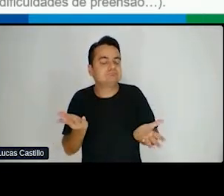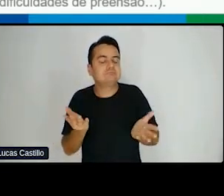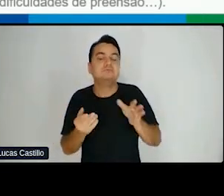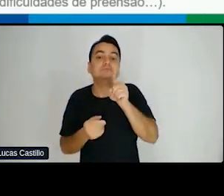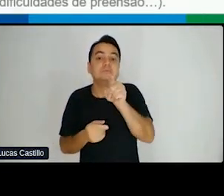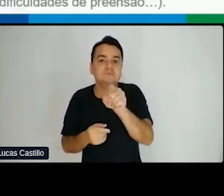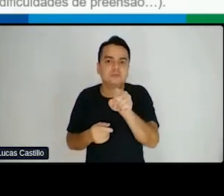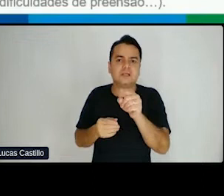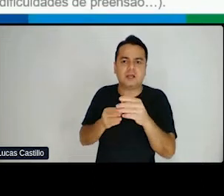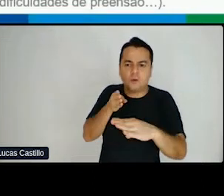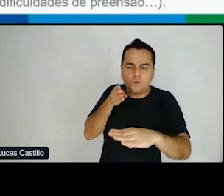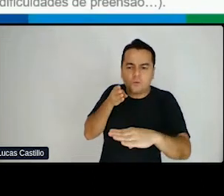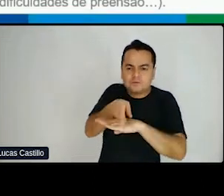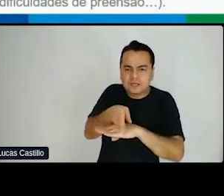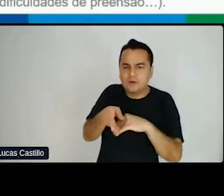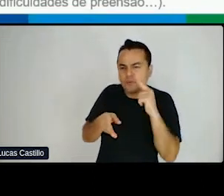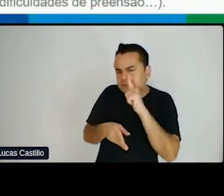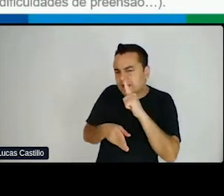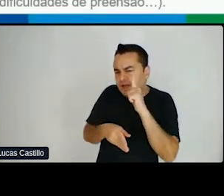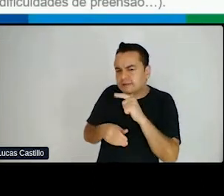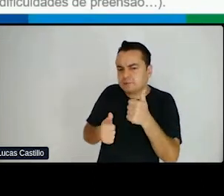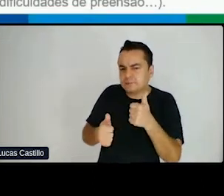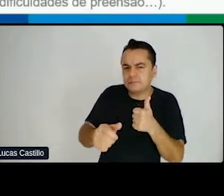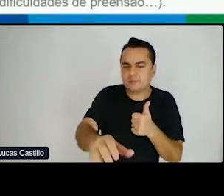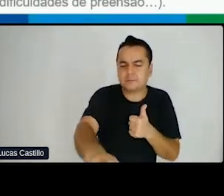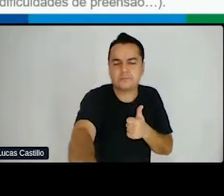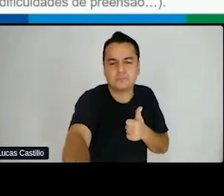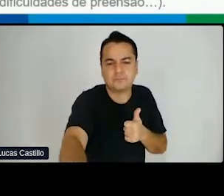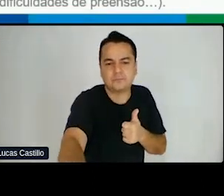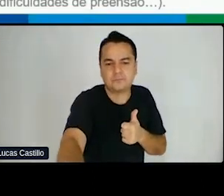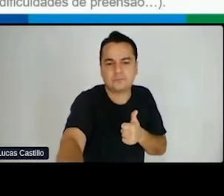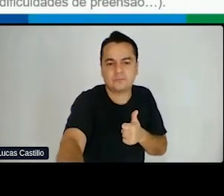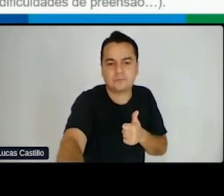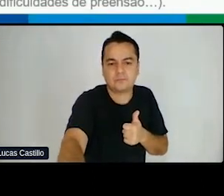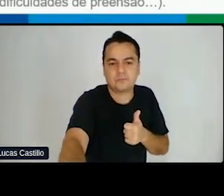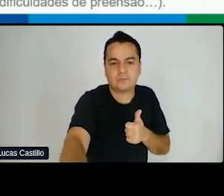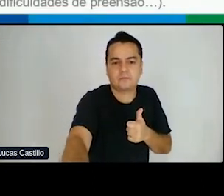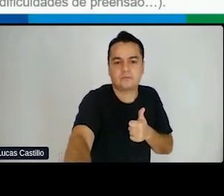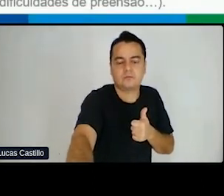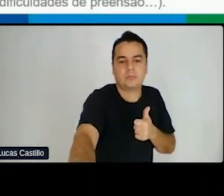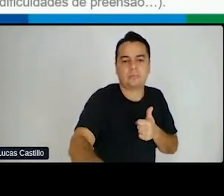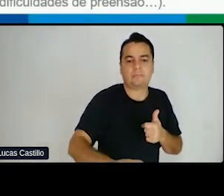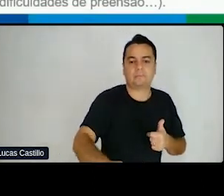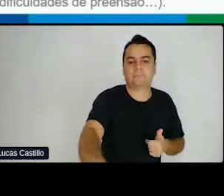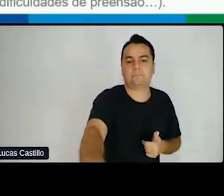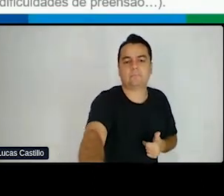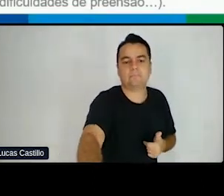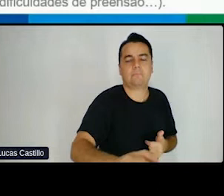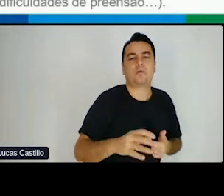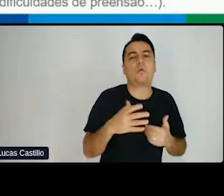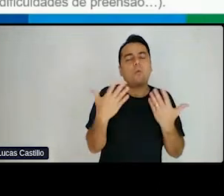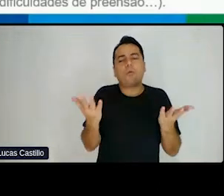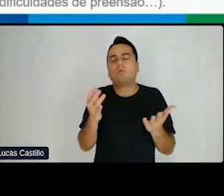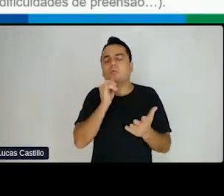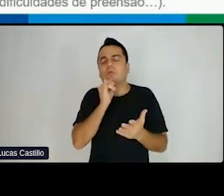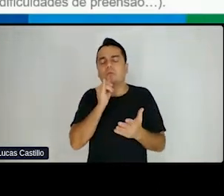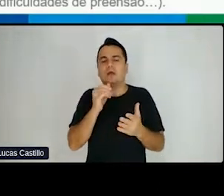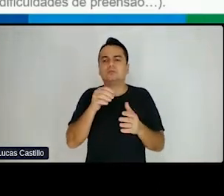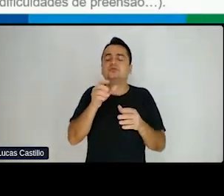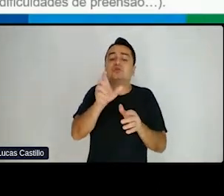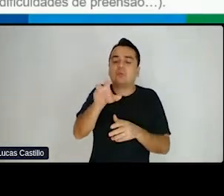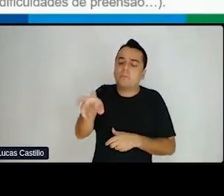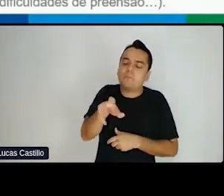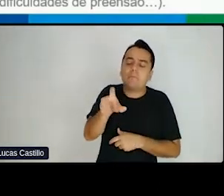faça a navegação via teclado? Será que essa pessoa ela só consegue acessar algum campo do seu site somente com o